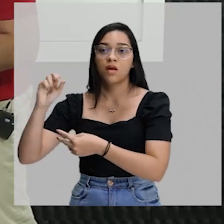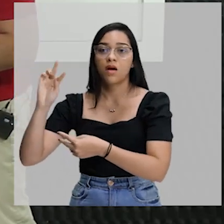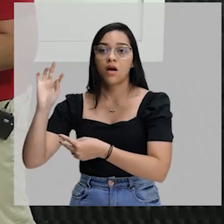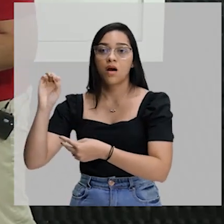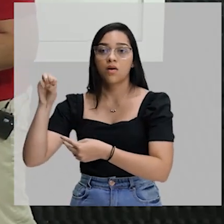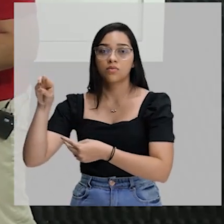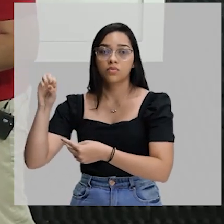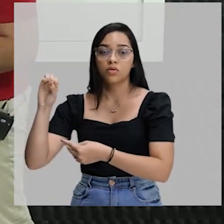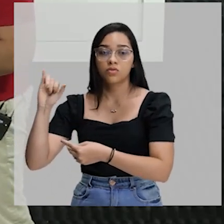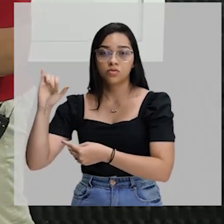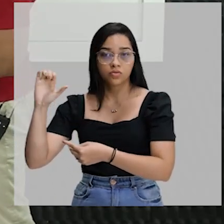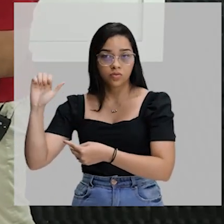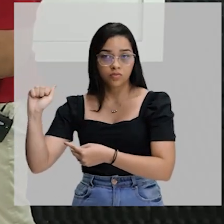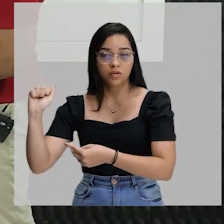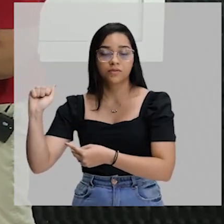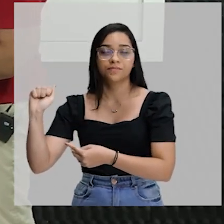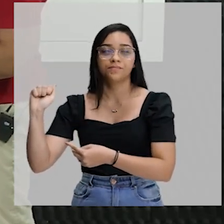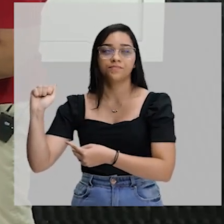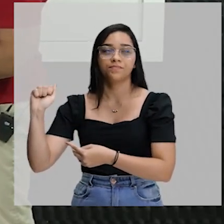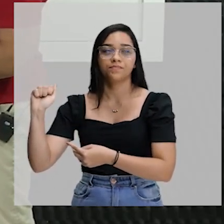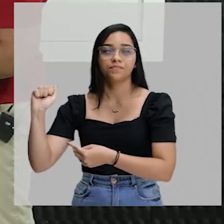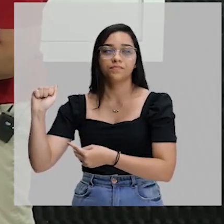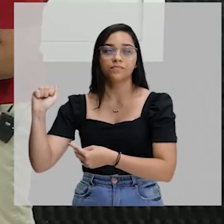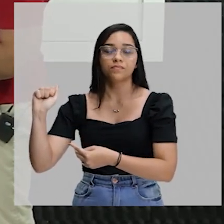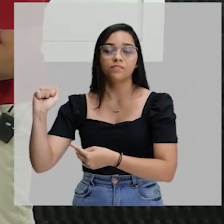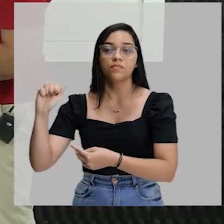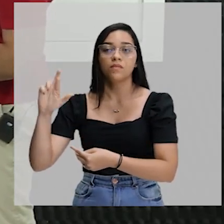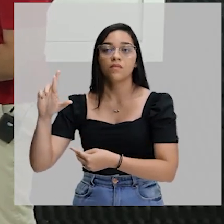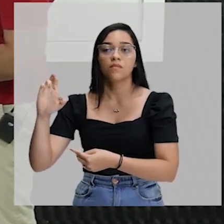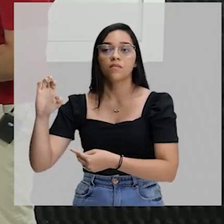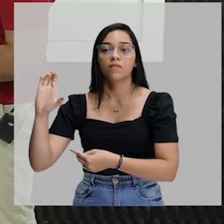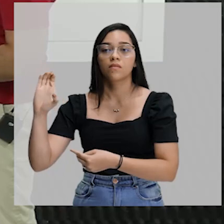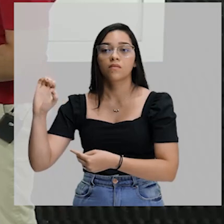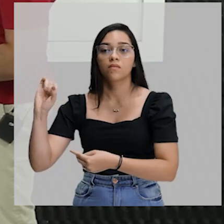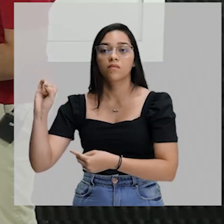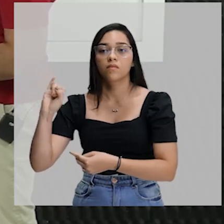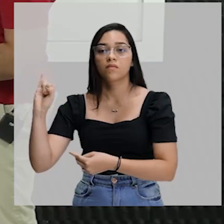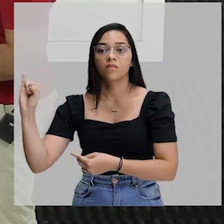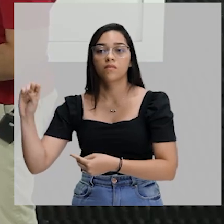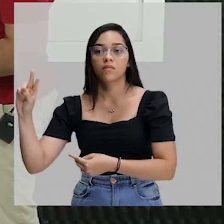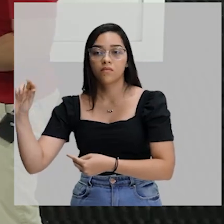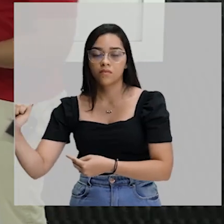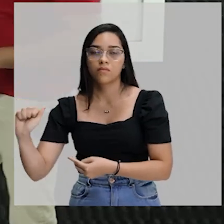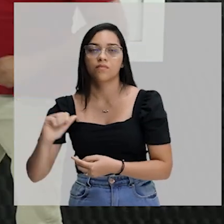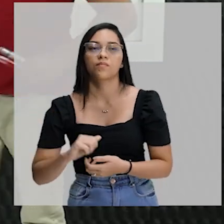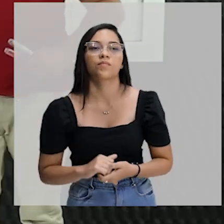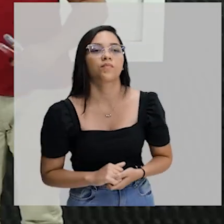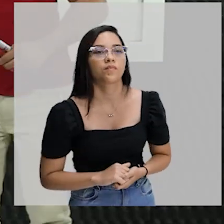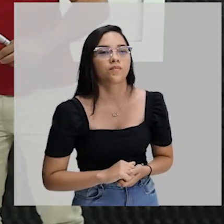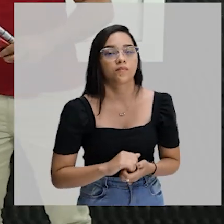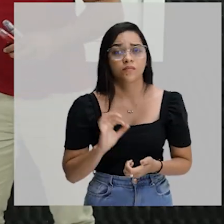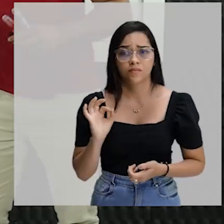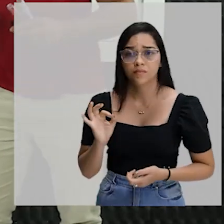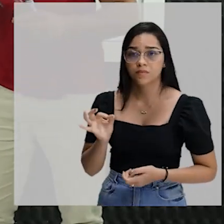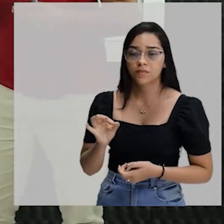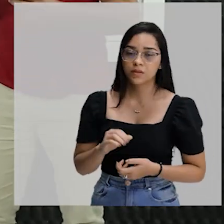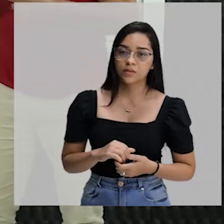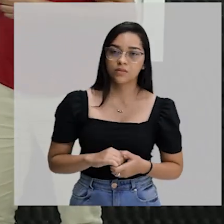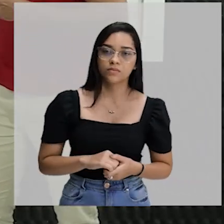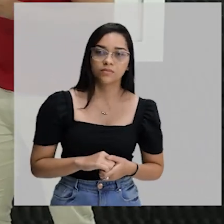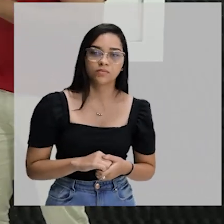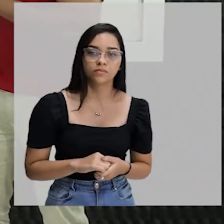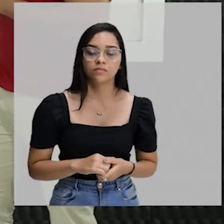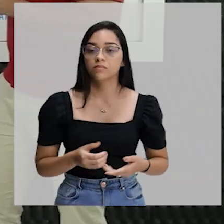autossômica, né, pessoal? Herança autossômica recessiva. Ok? Herança autossômica